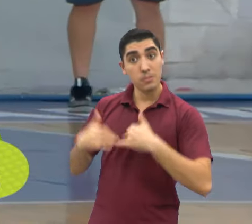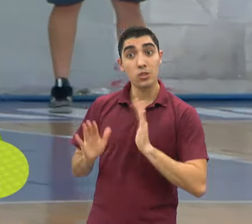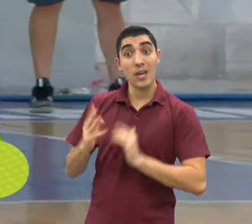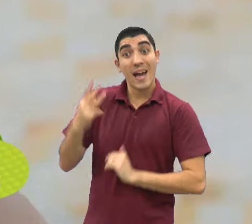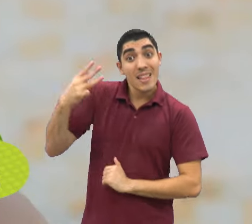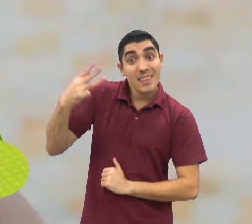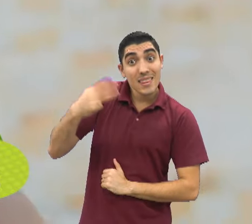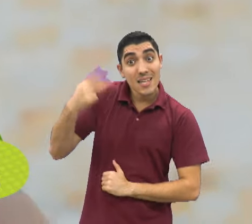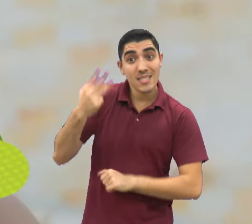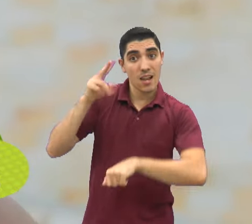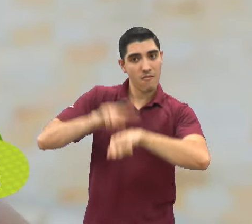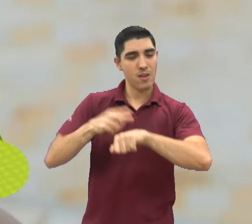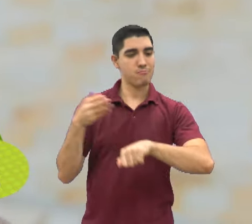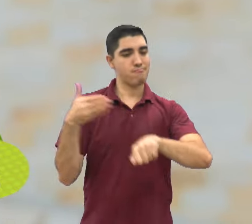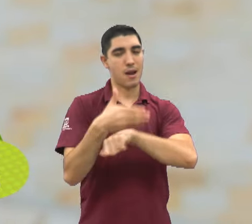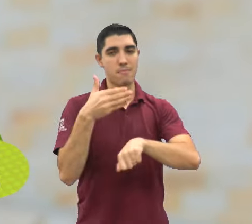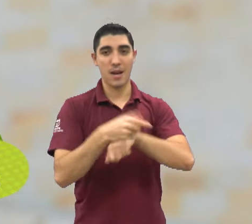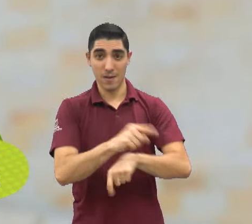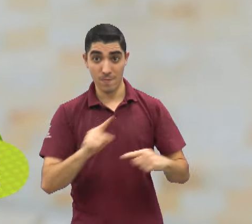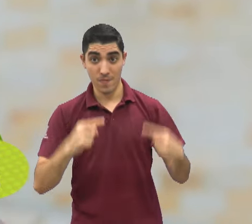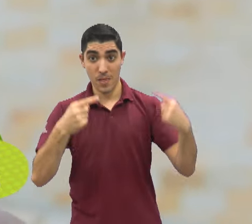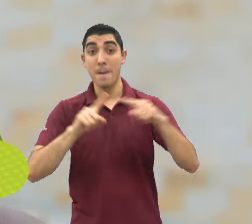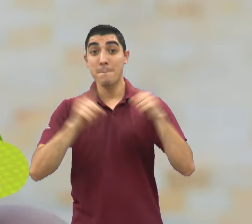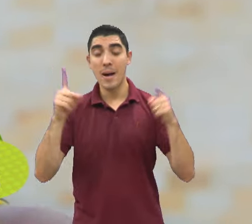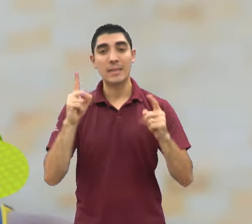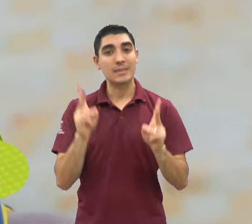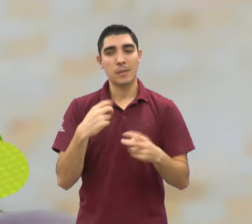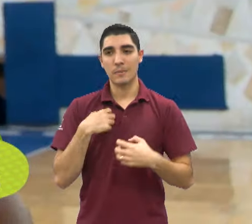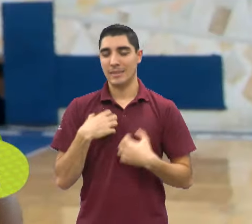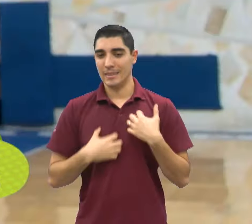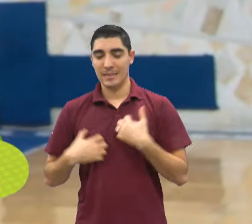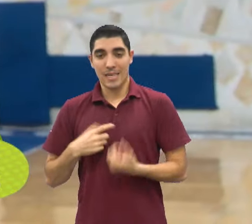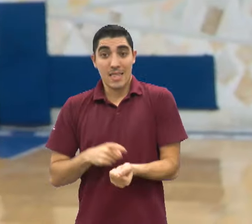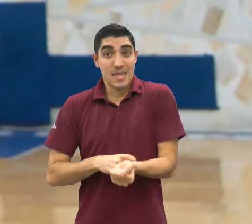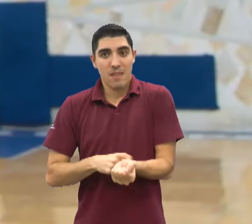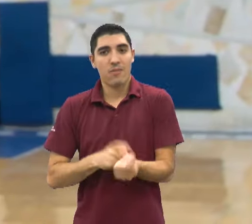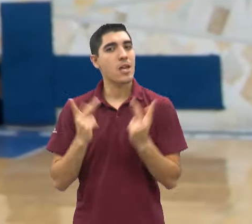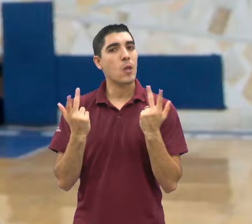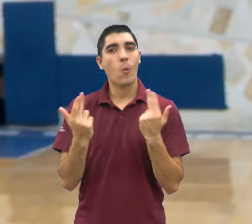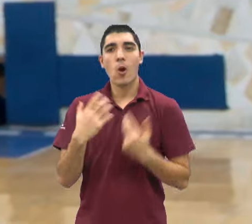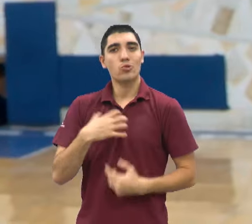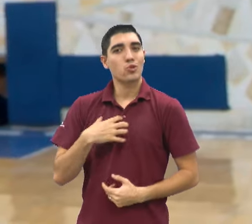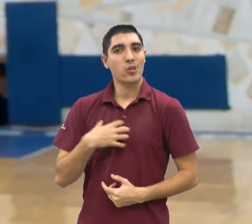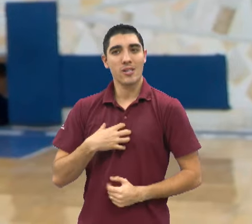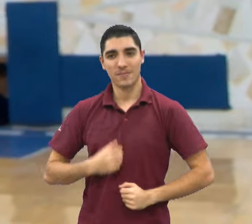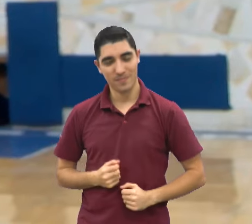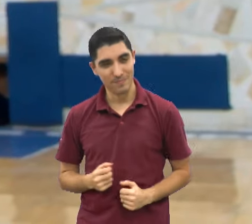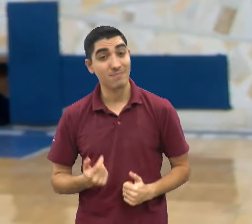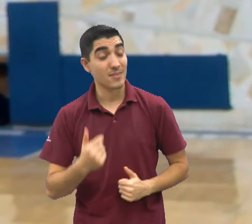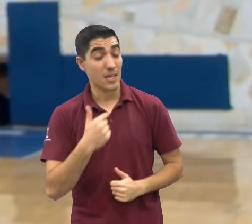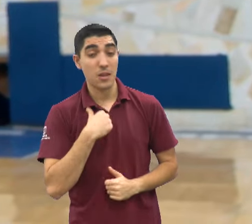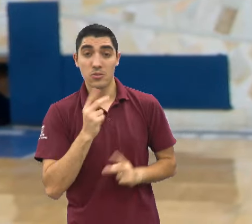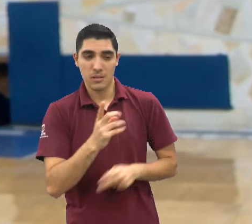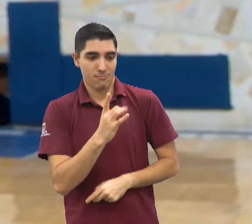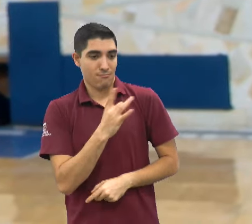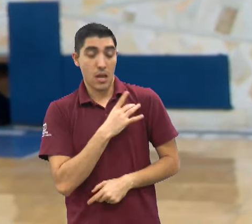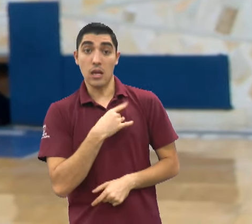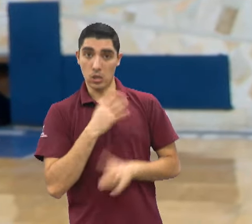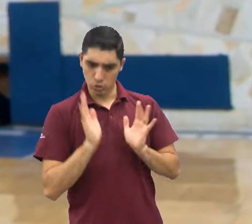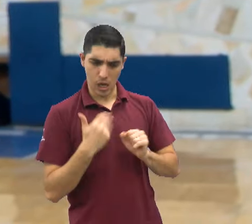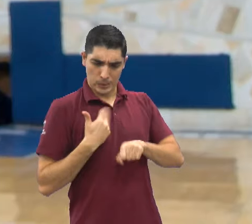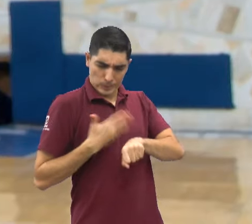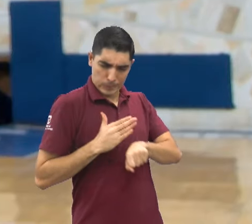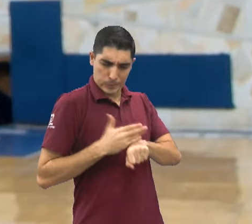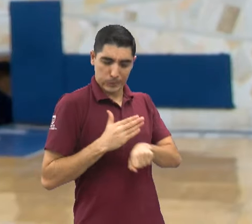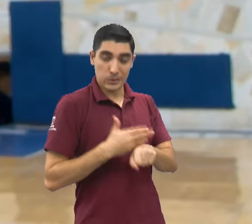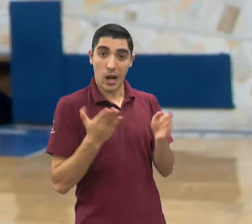na carreira, o frio na barriga é sempre o mesmo. Todo momento você fica preparado, né? Estamos treinando aí bastante, estamos pensando já